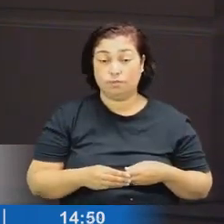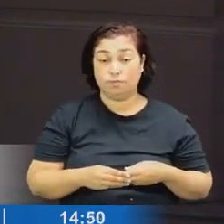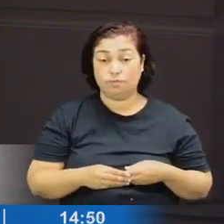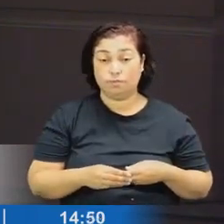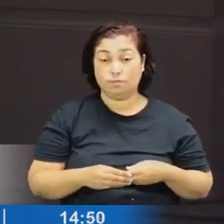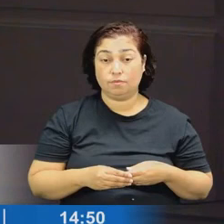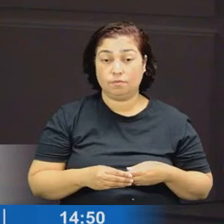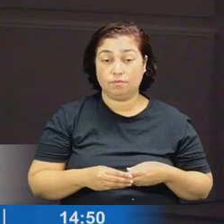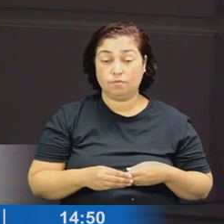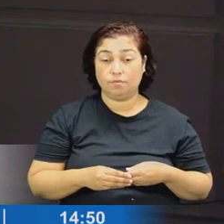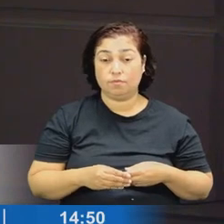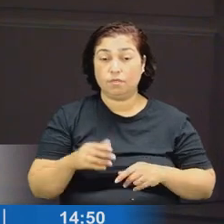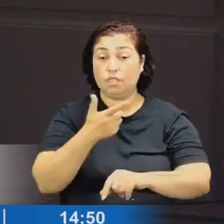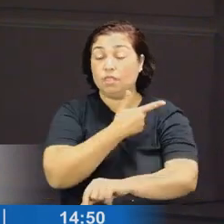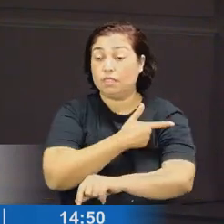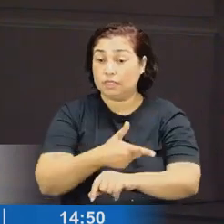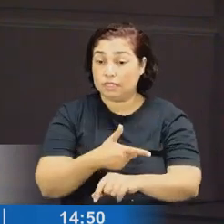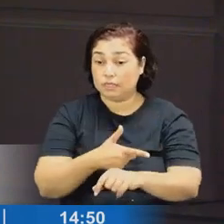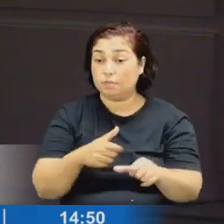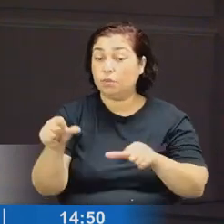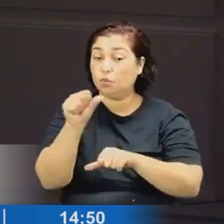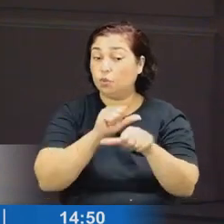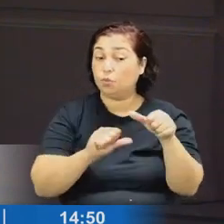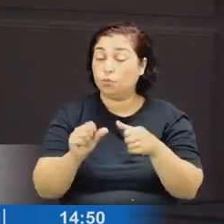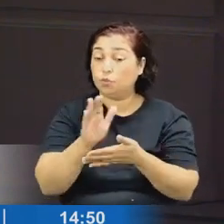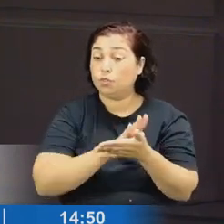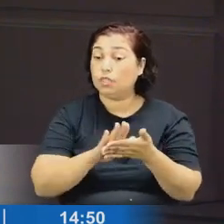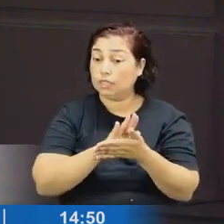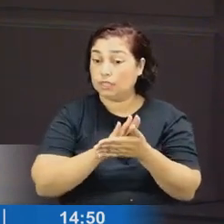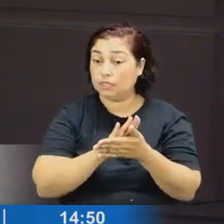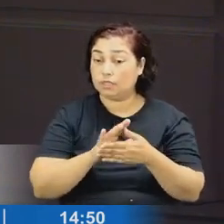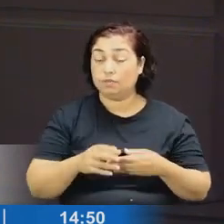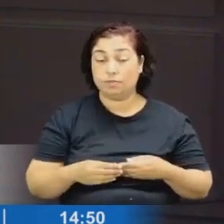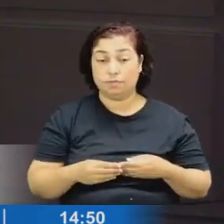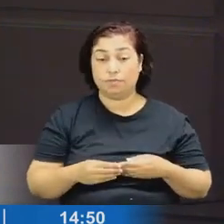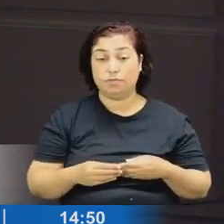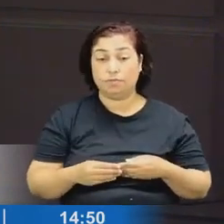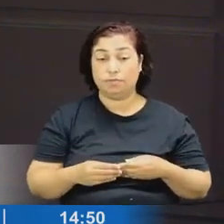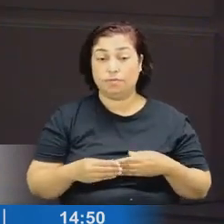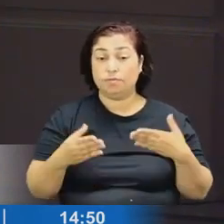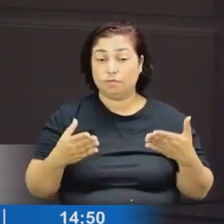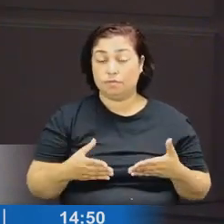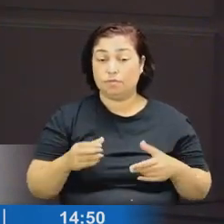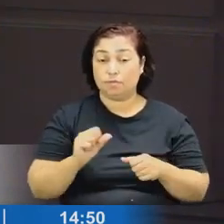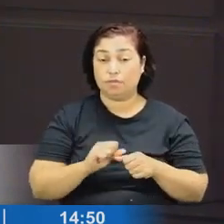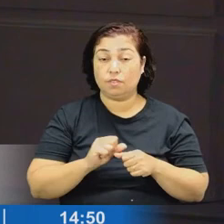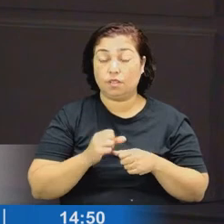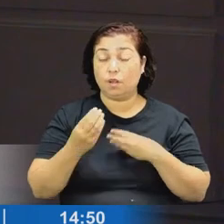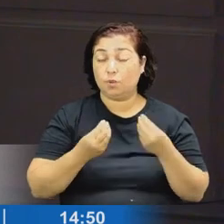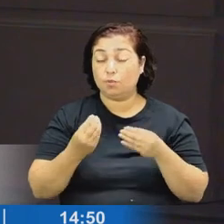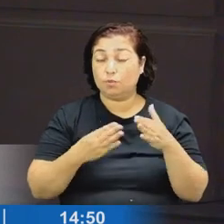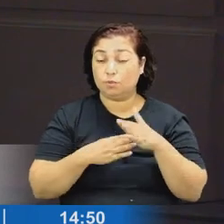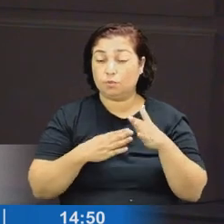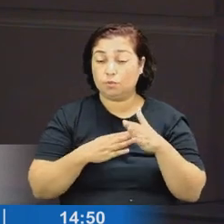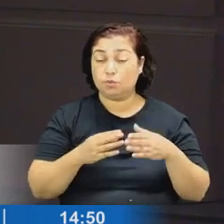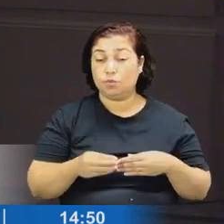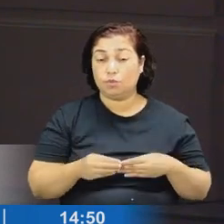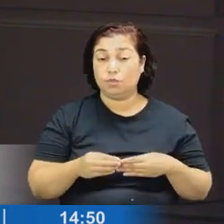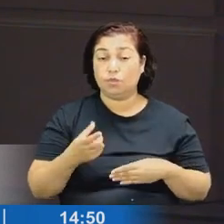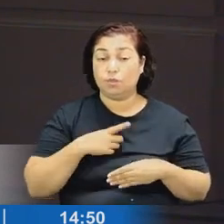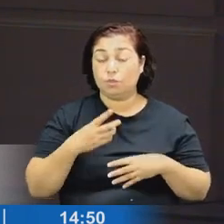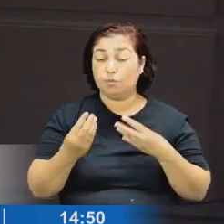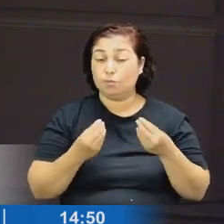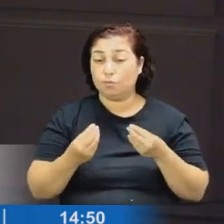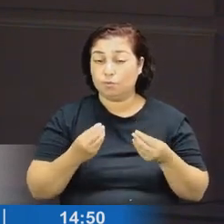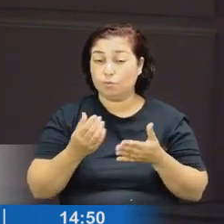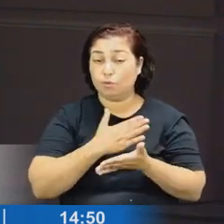gente não muda nada Essa é a real já faço isso há muito tempo vocês vão pegar um monte de coisa